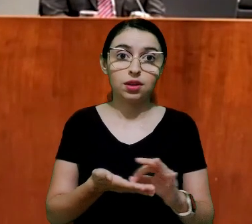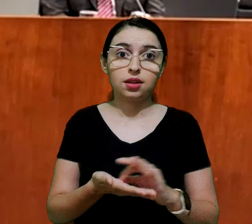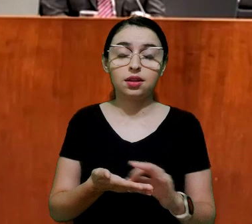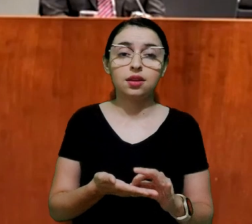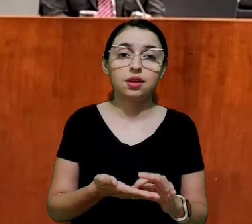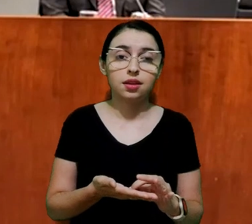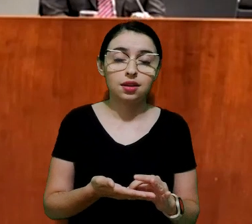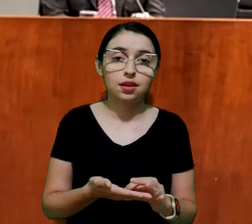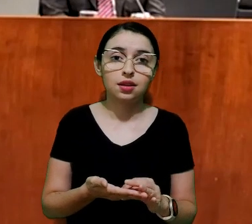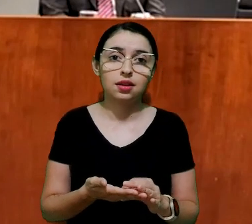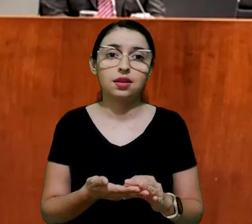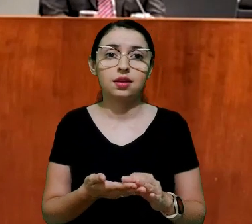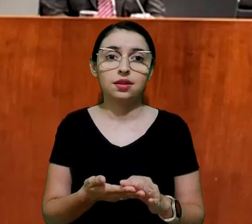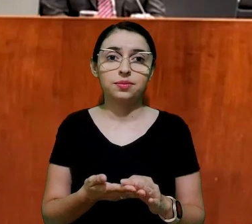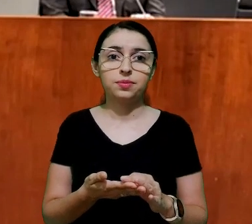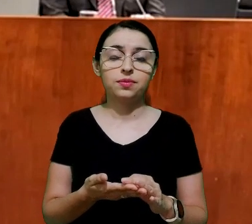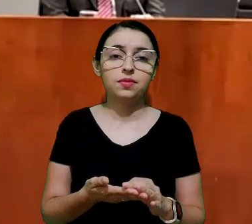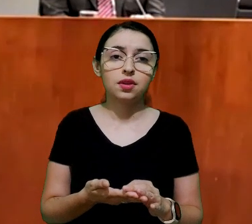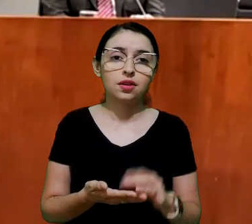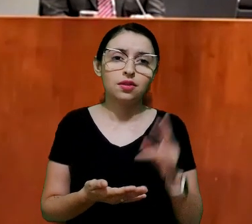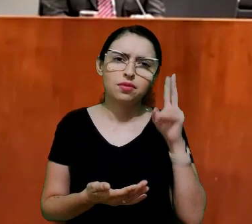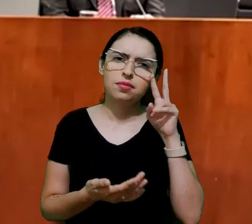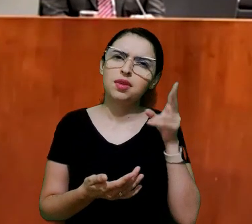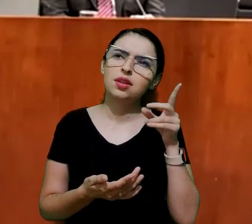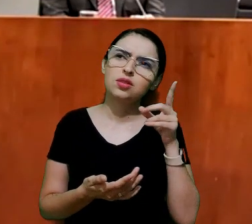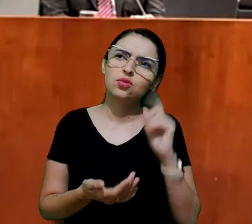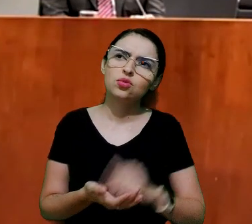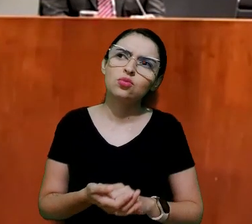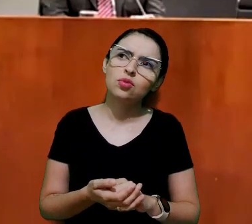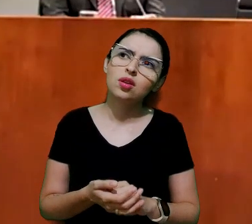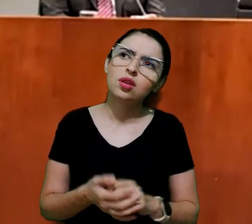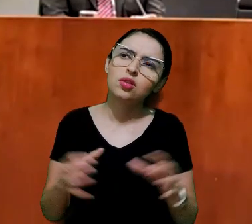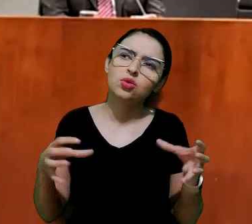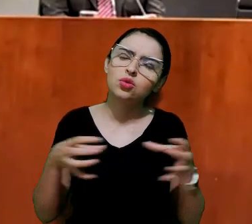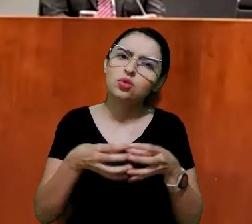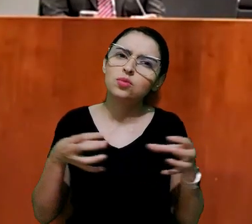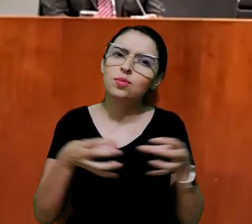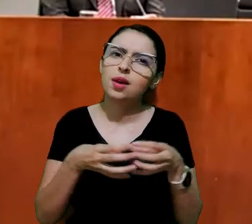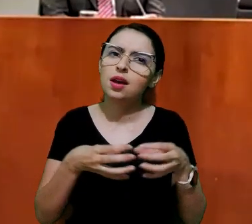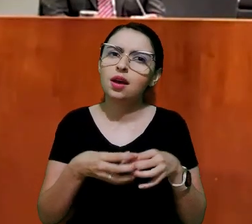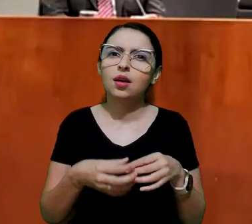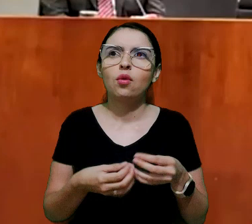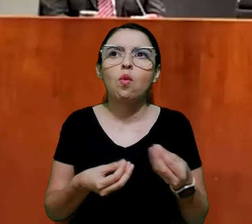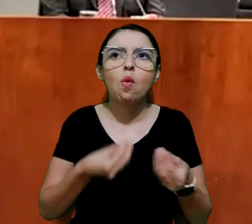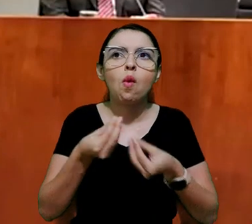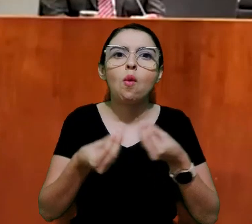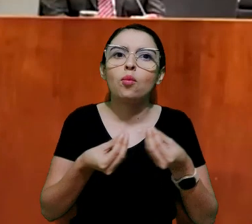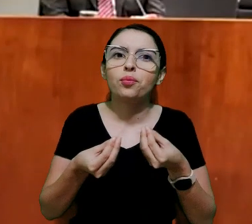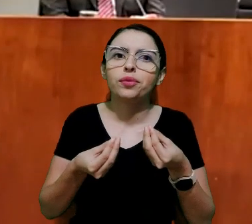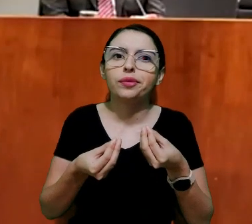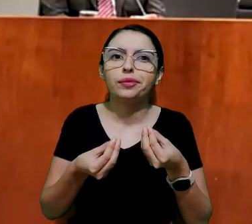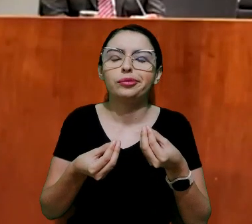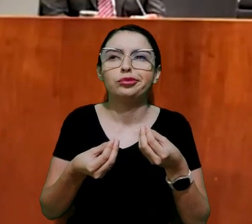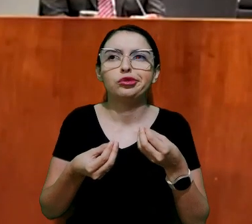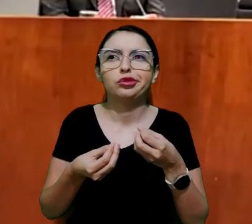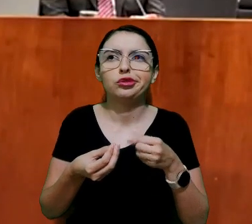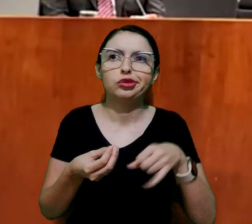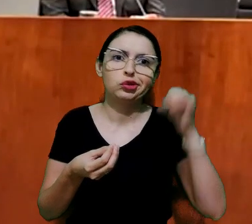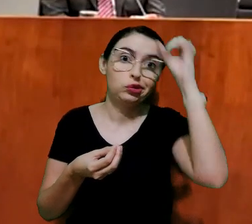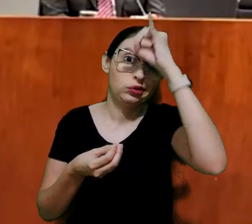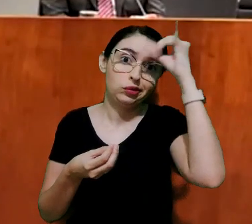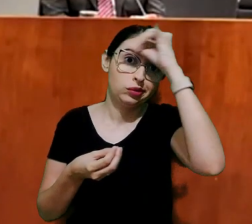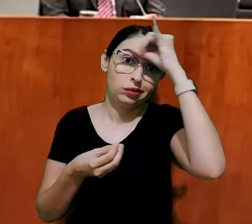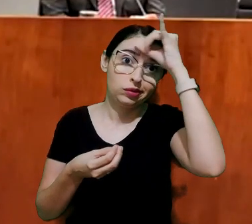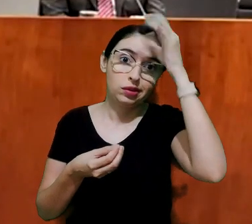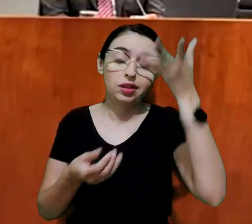quantas... Eu vejo assim, eu tenho participado de vários cursos aqui e falo, meu Deus, como eu sou ignorante, viu, Ricardo? Quantas coisas a gente tem